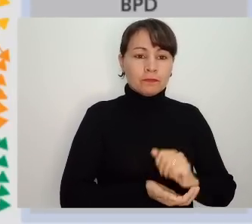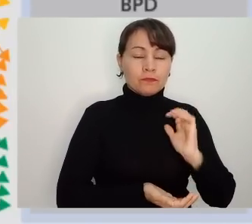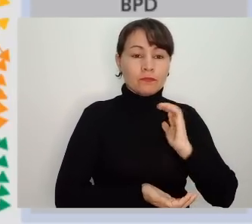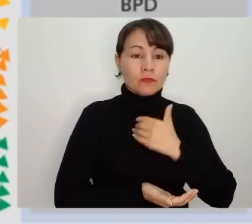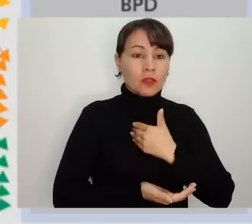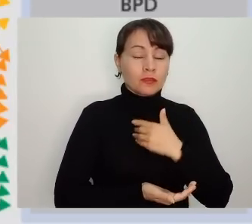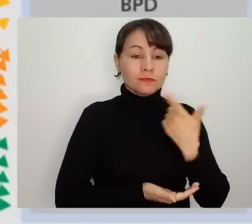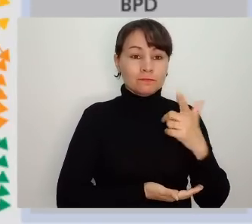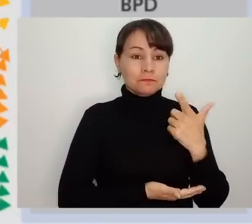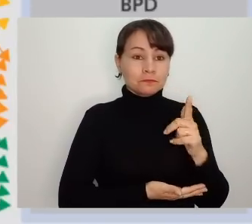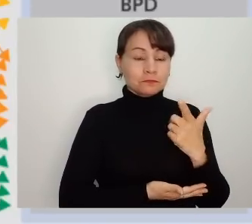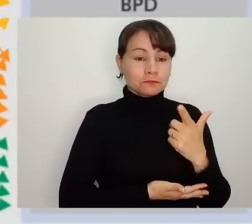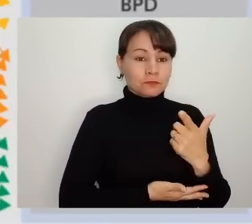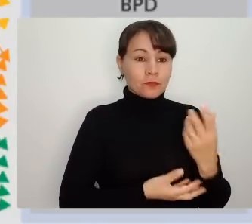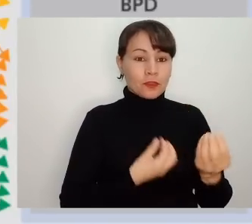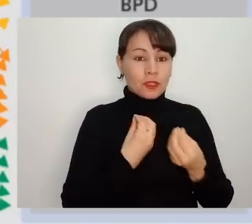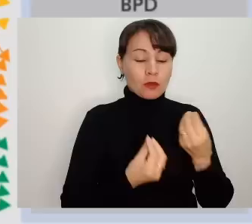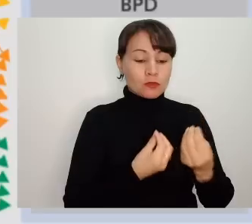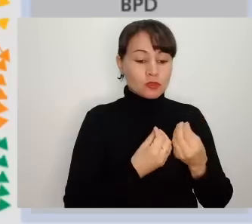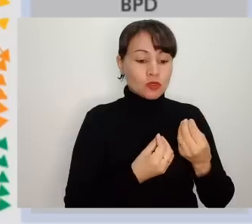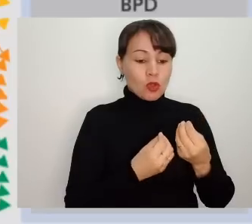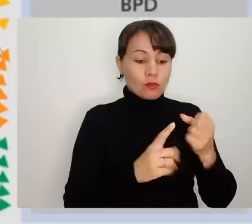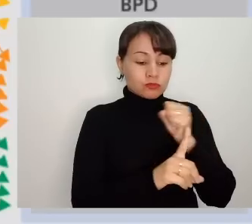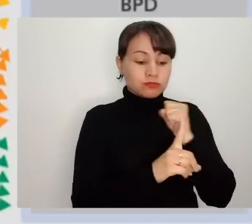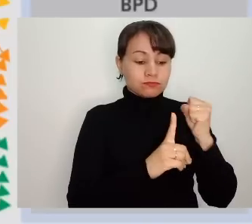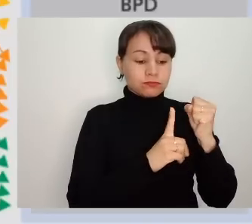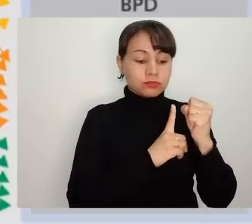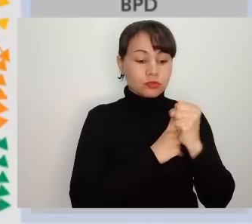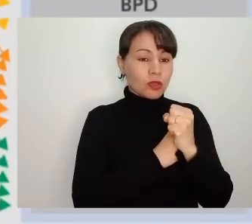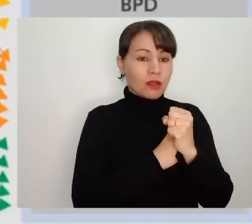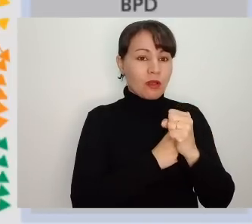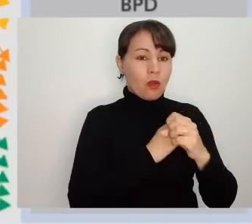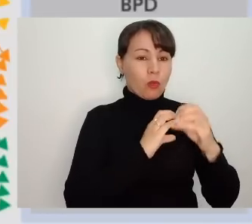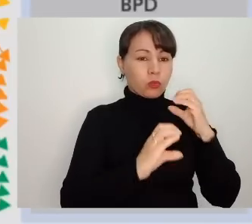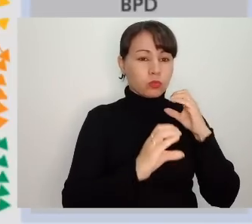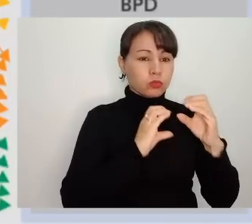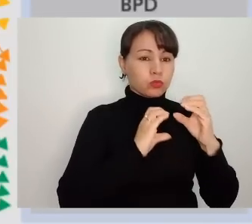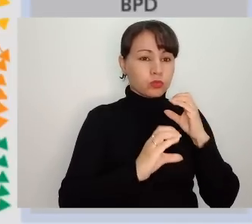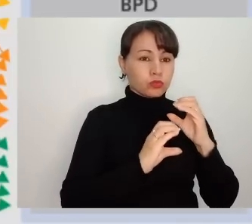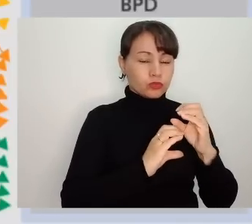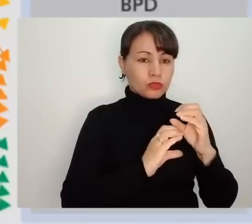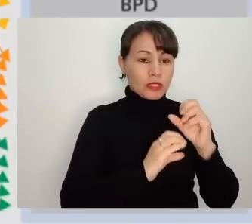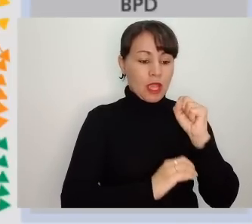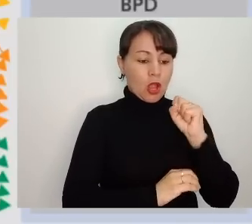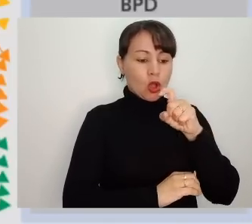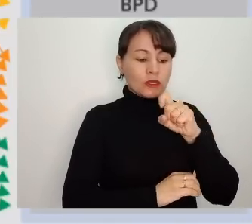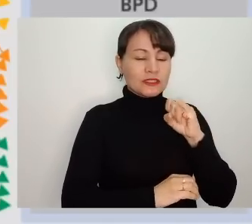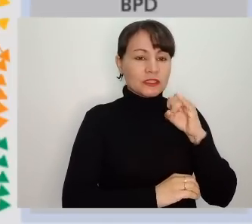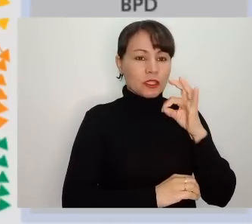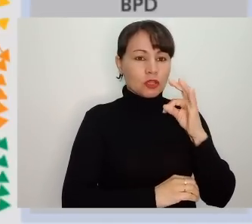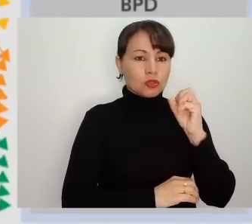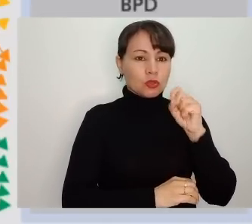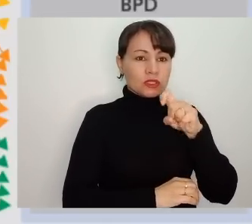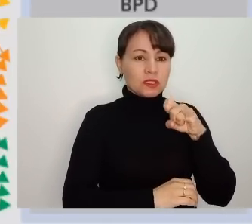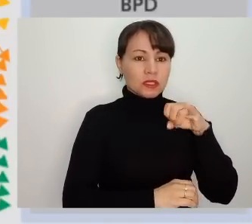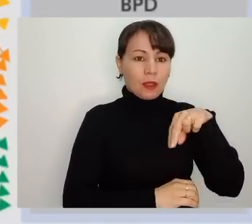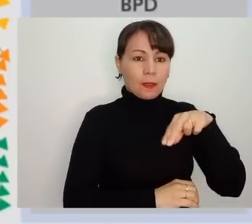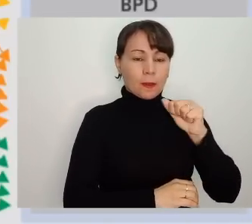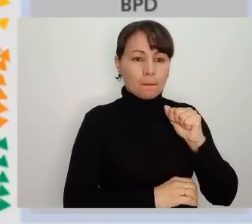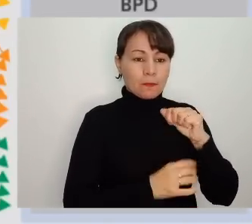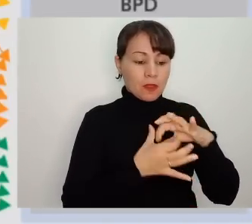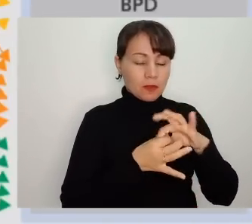nós não temos como nos socializar. E a ocitocina, ela é